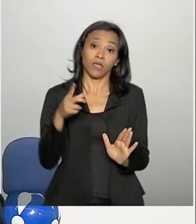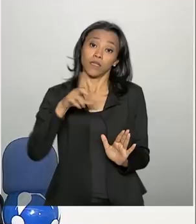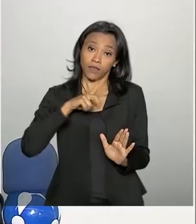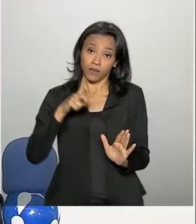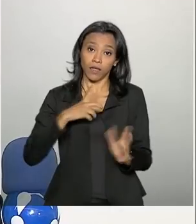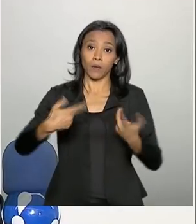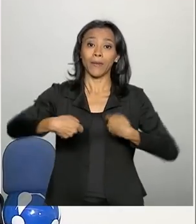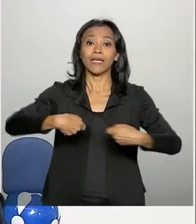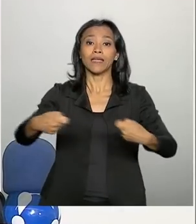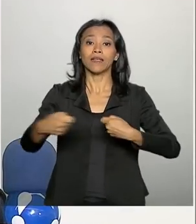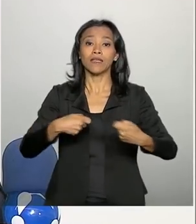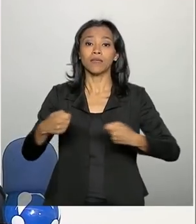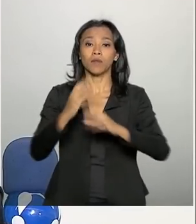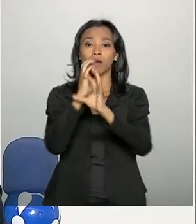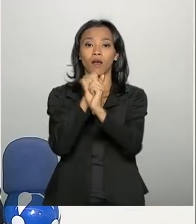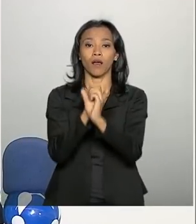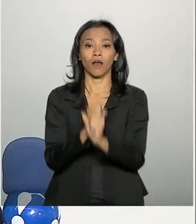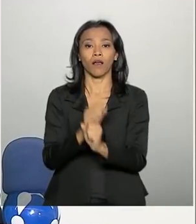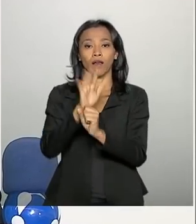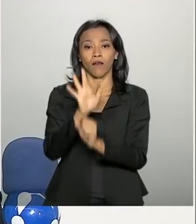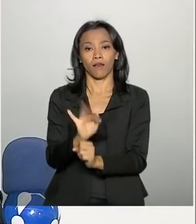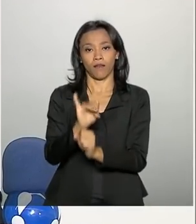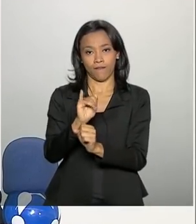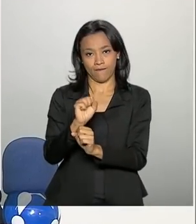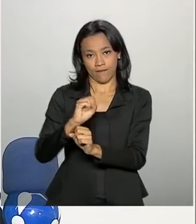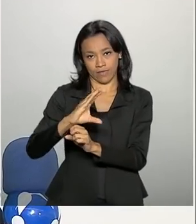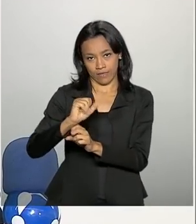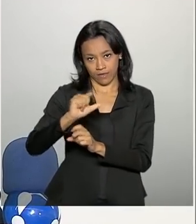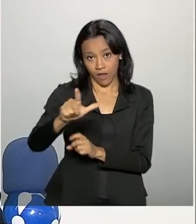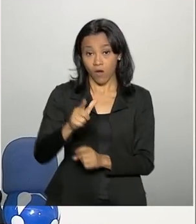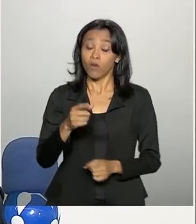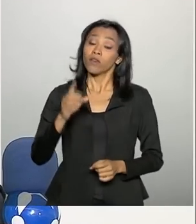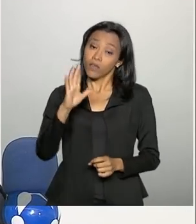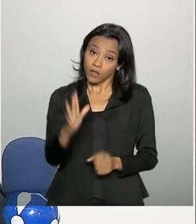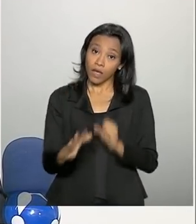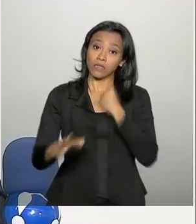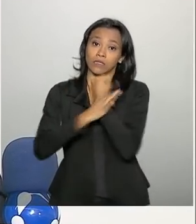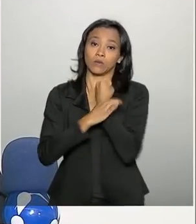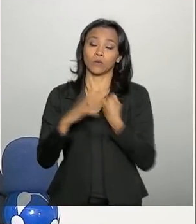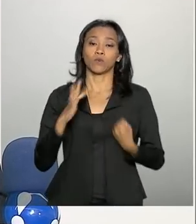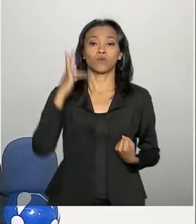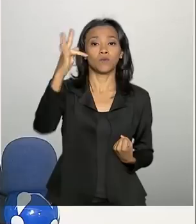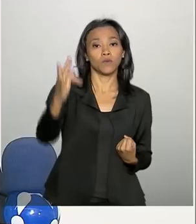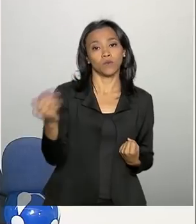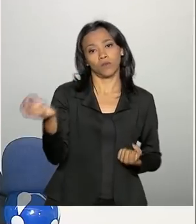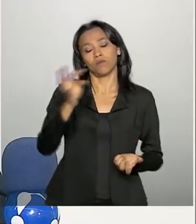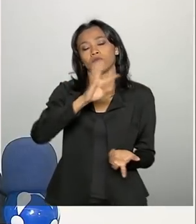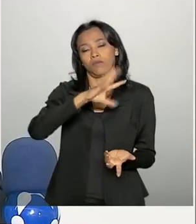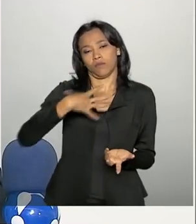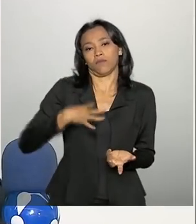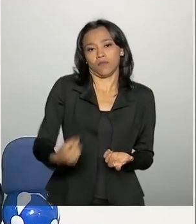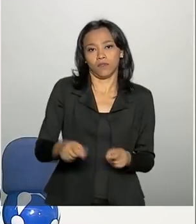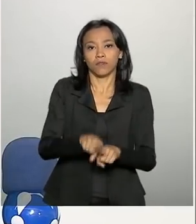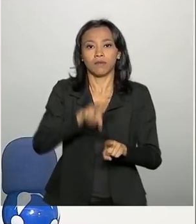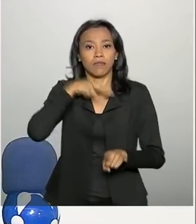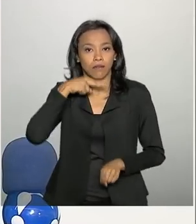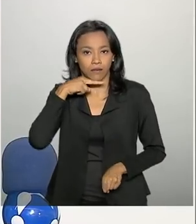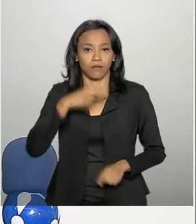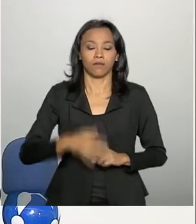equilíbrio fiscal Que garanta que nossos filhos e netos tenham um futuro assegurado